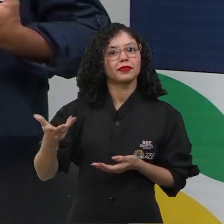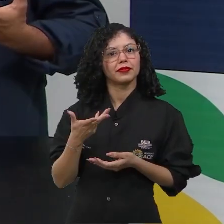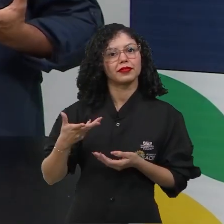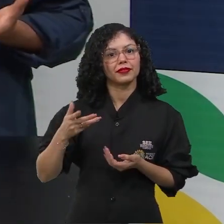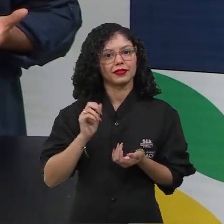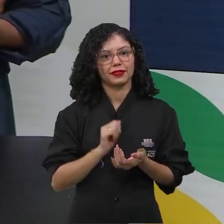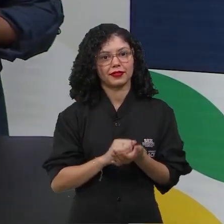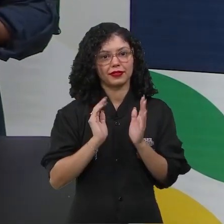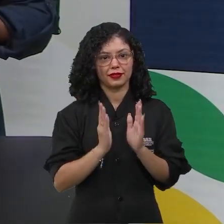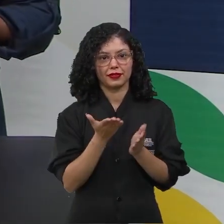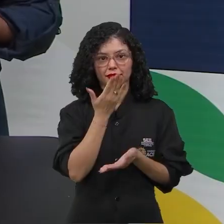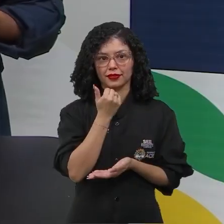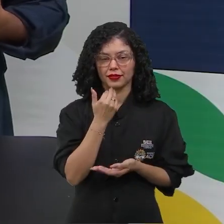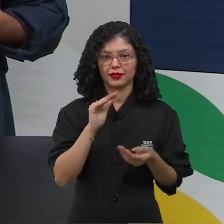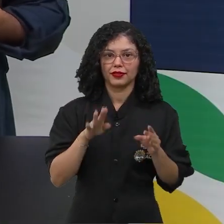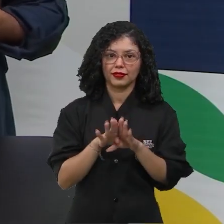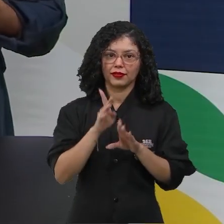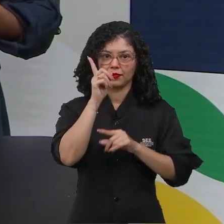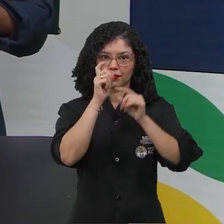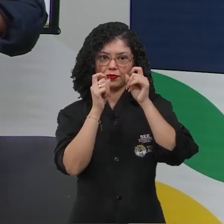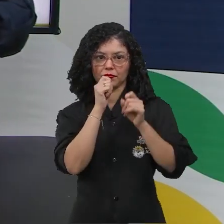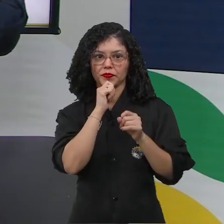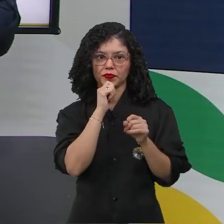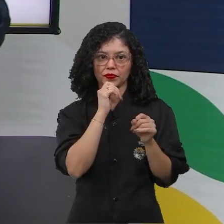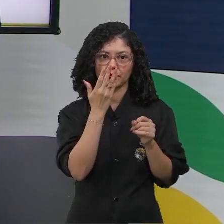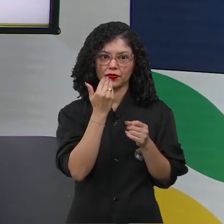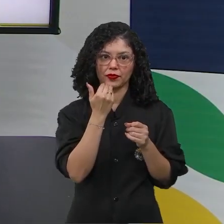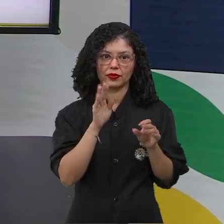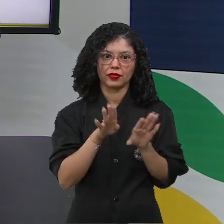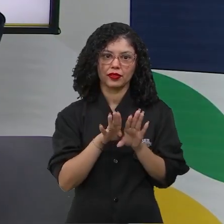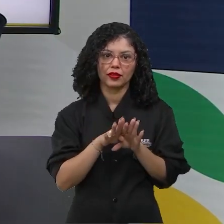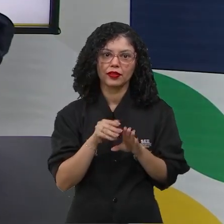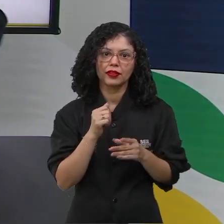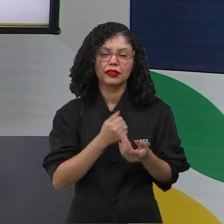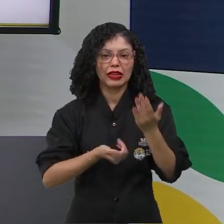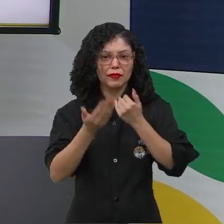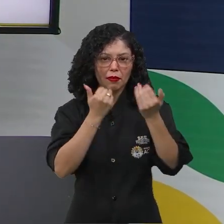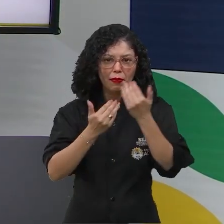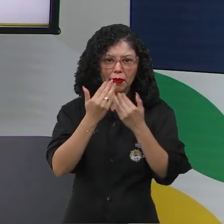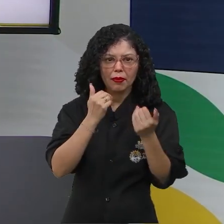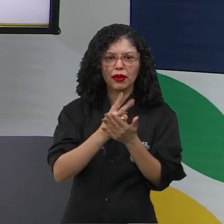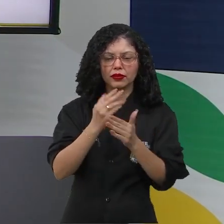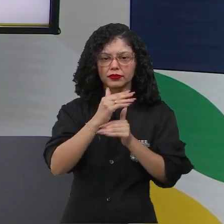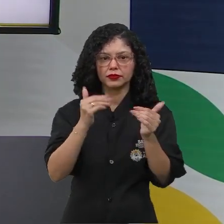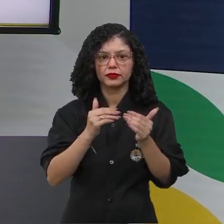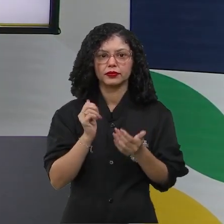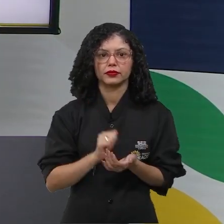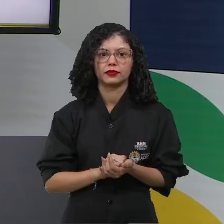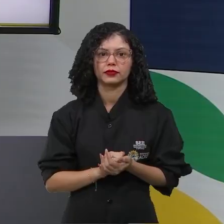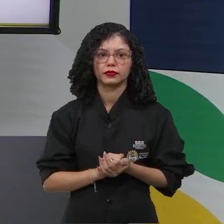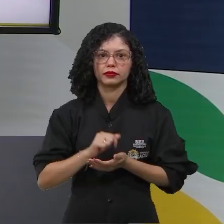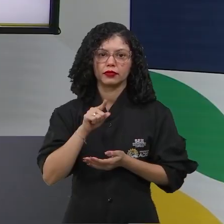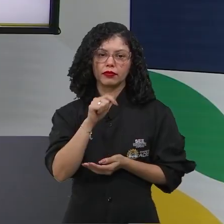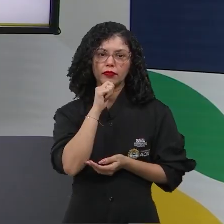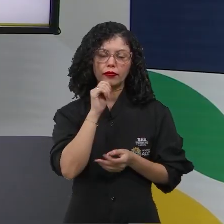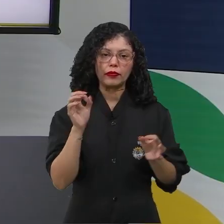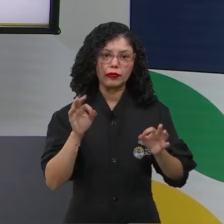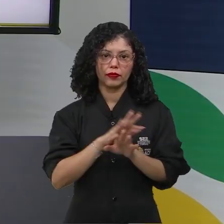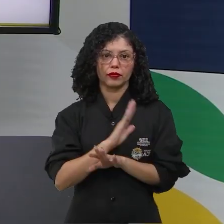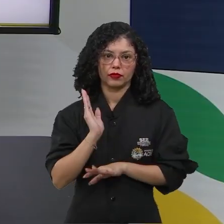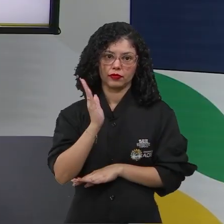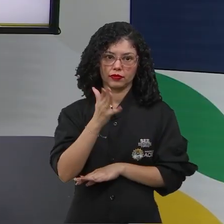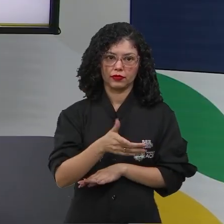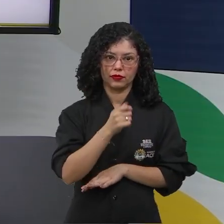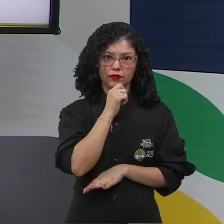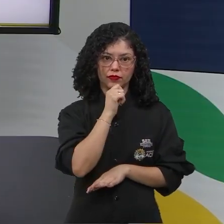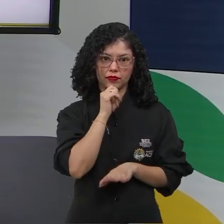isso, é uma forma de expressão. Como é que você se alimenta? Você é uma draga, sai comendo de tudo loucamente. Isso acaba